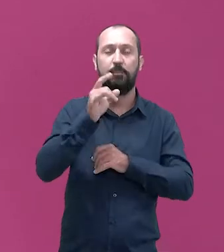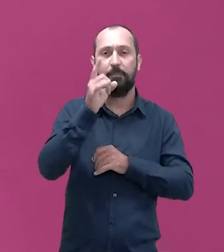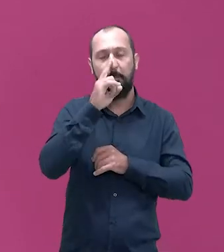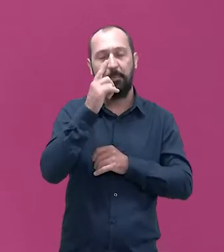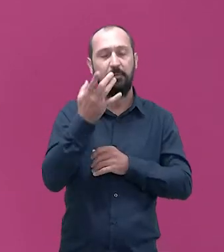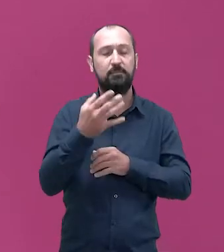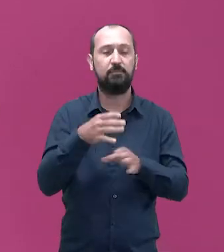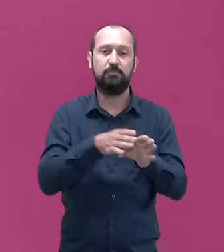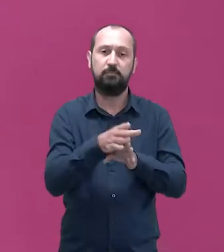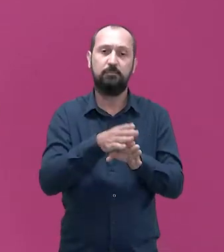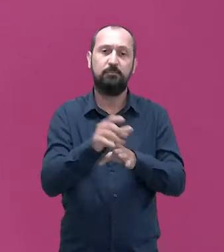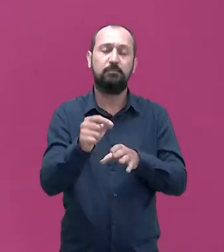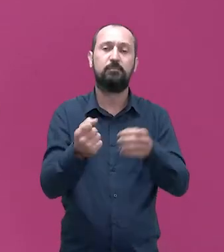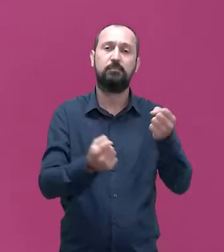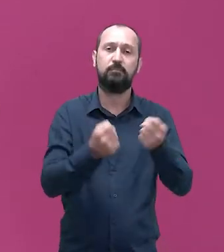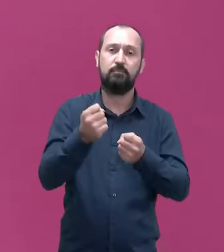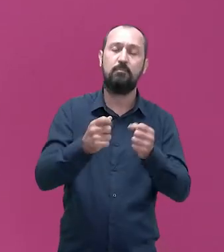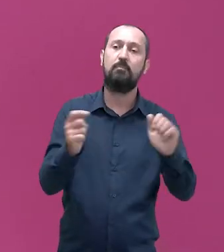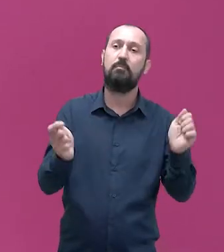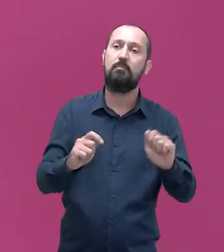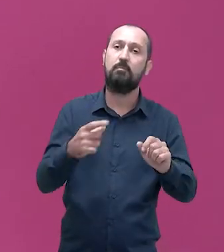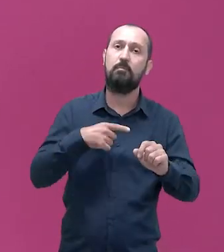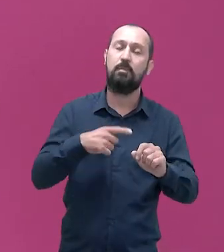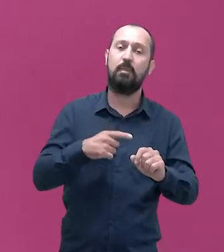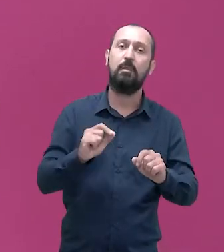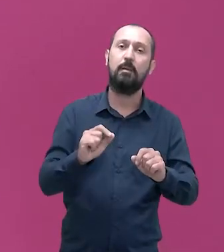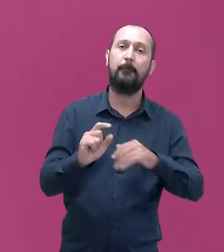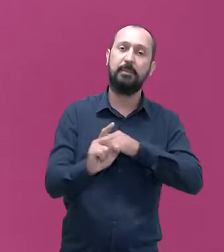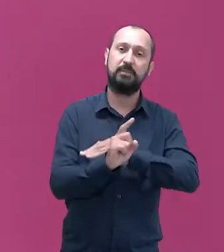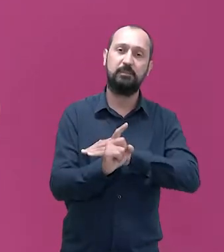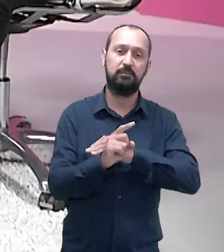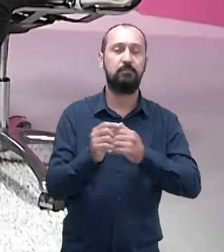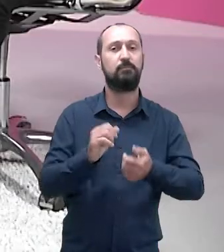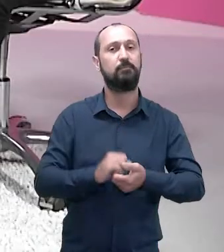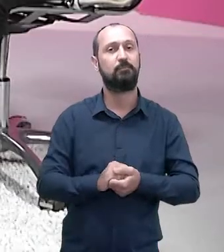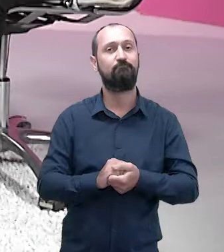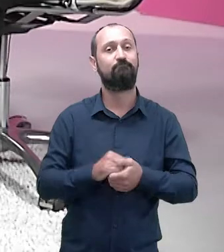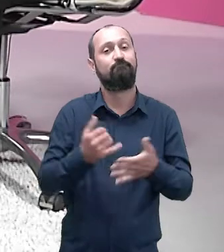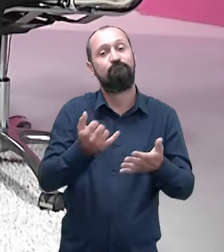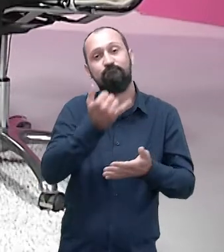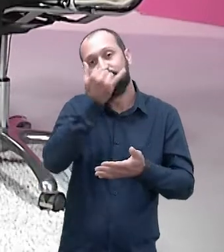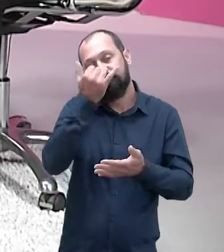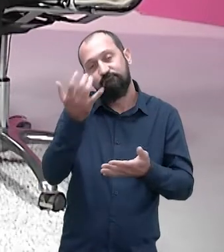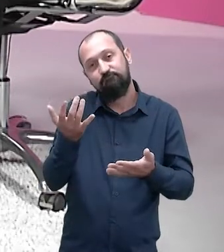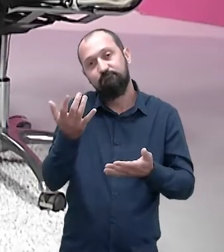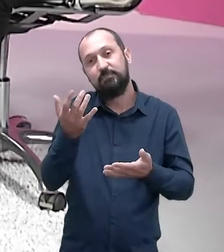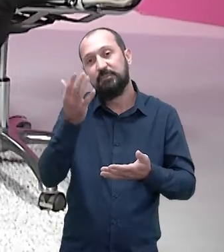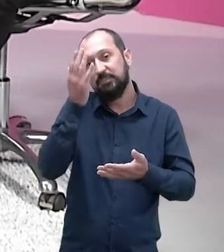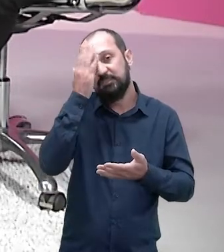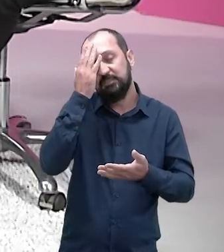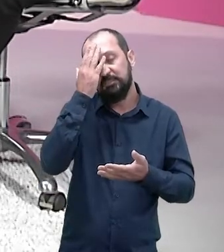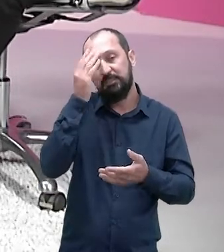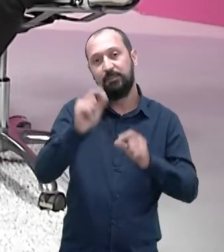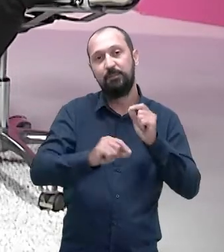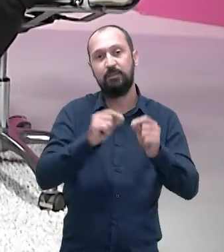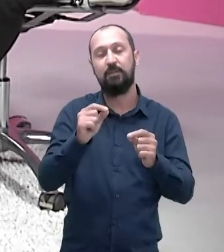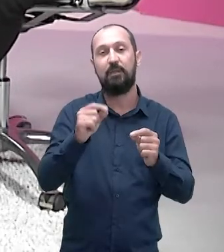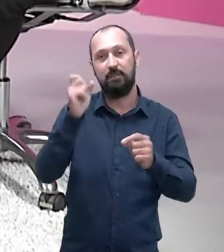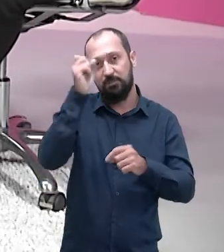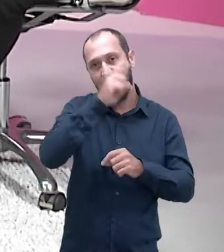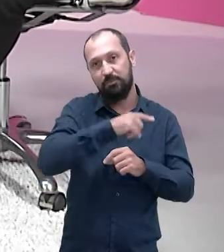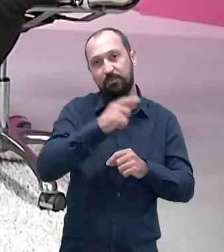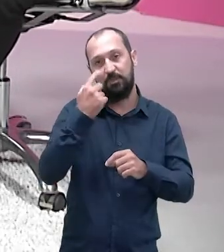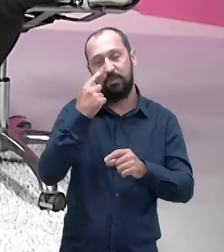para o pai, né, ou aquele condutor que possa ter a possibilidade de atender. Infelizmente nós sabemos que